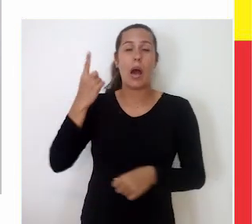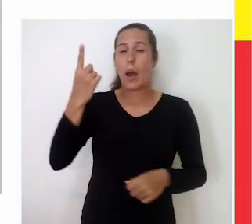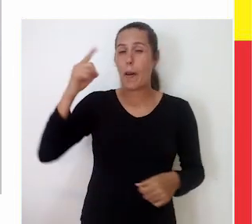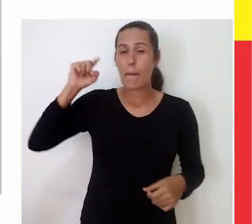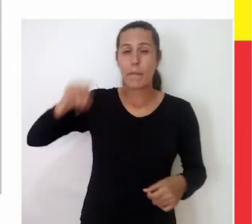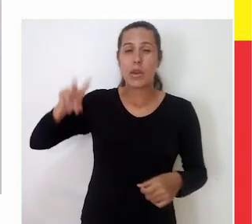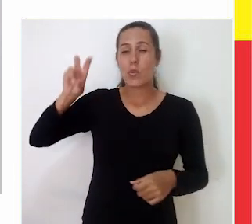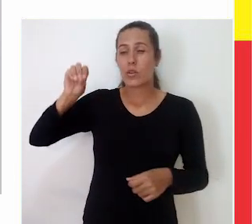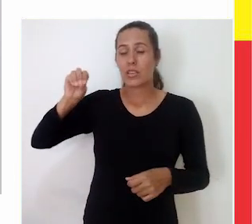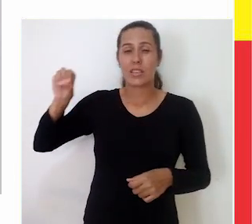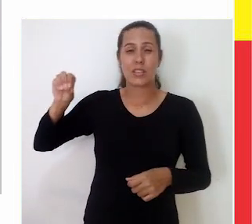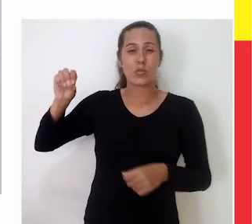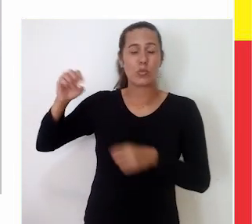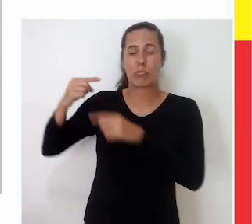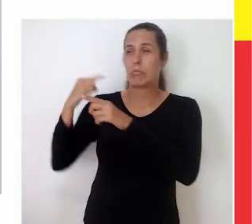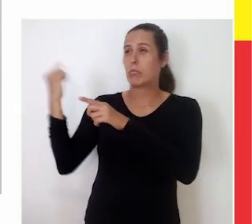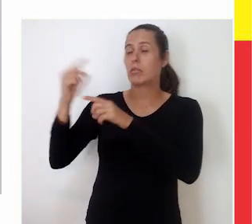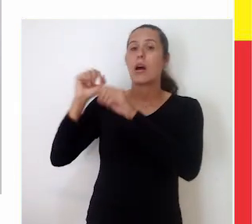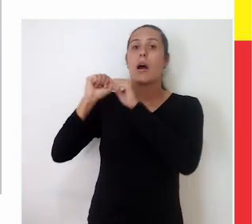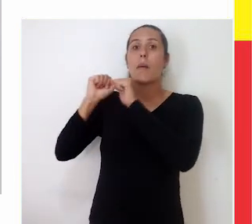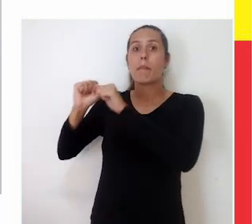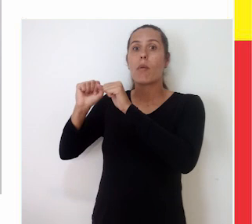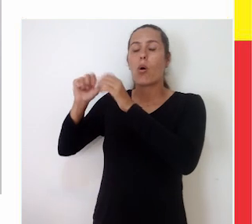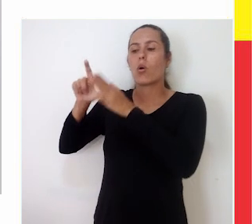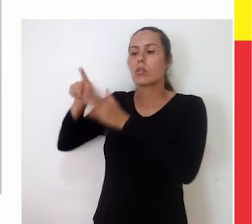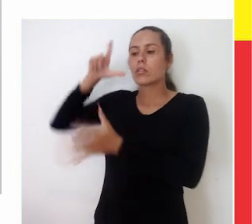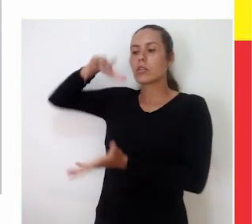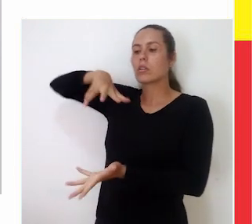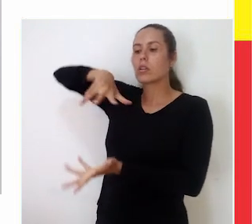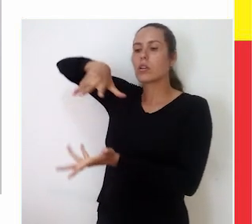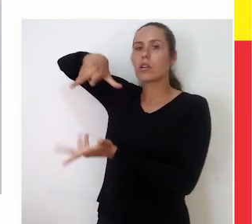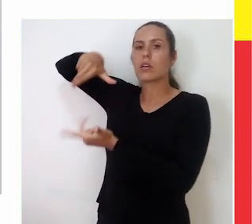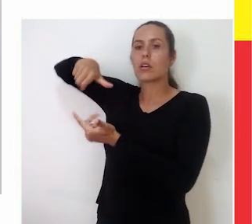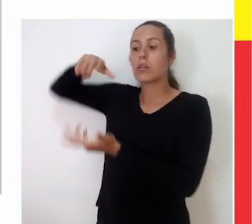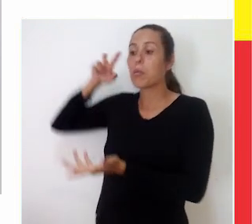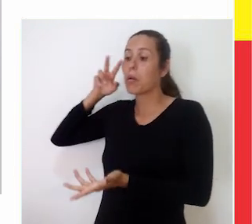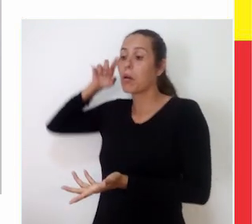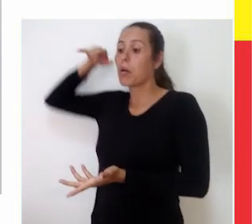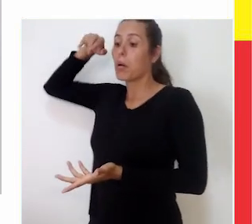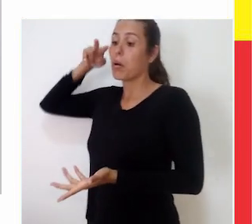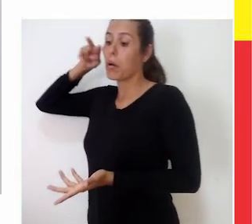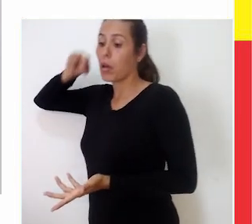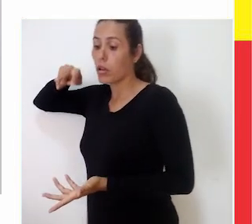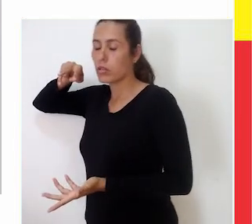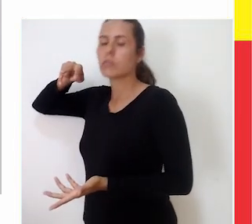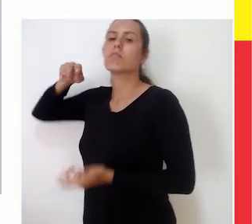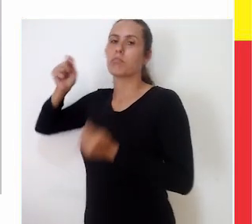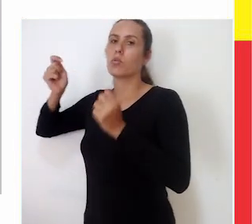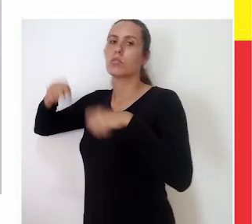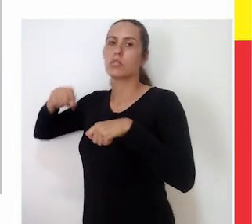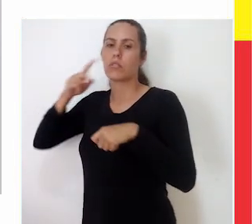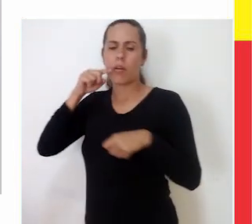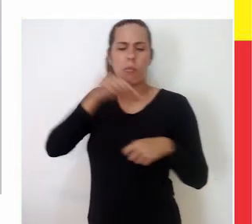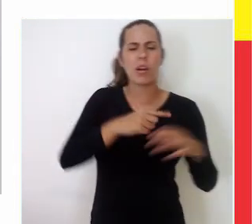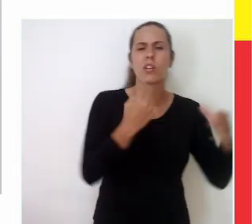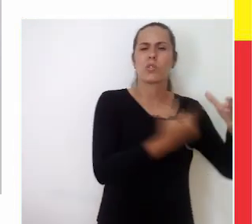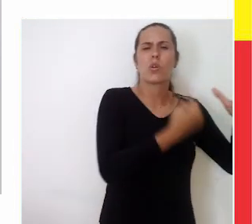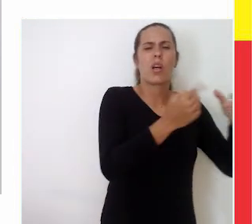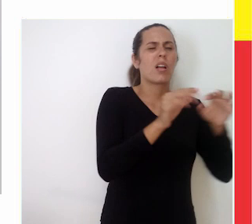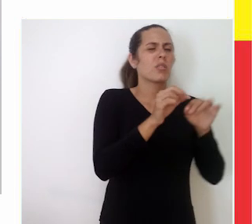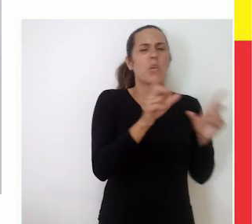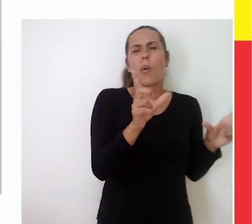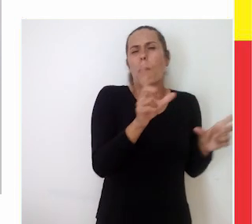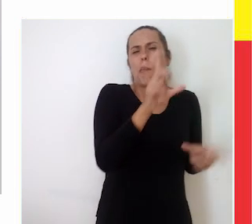de extensão. Pode ser visto do espaço. O tornado é pequenininho. Chega a 2